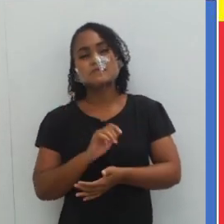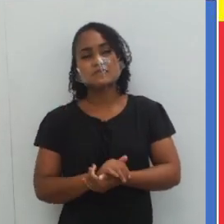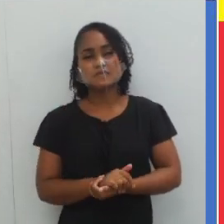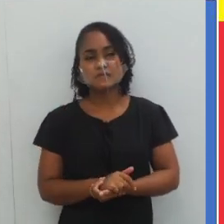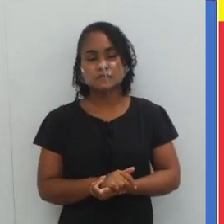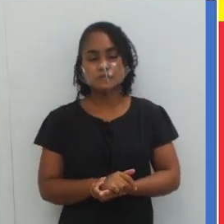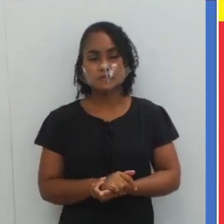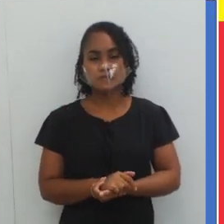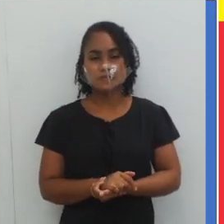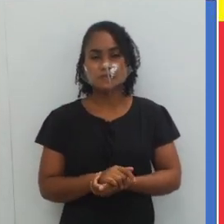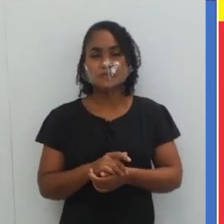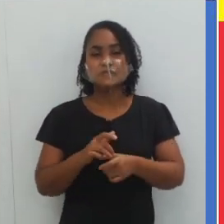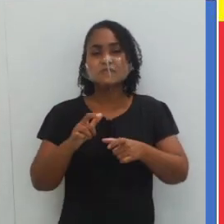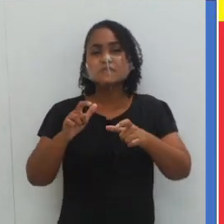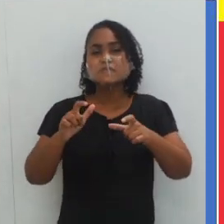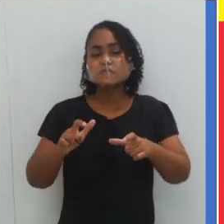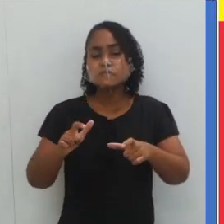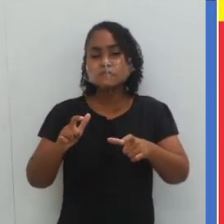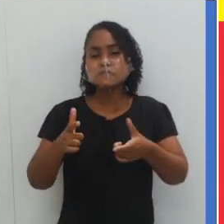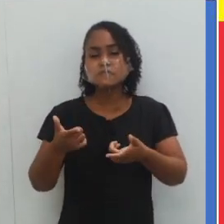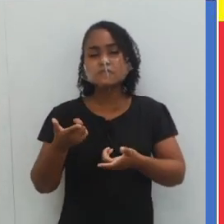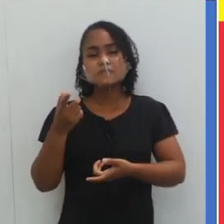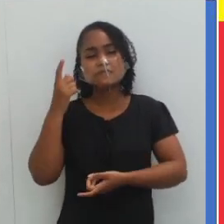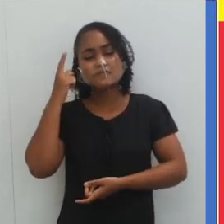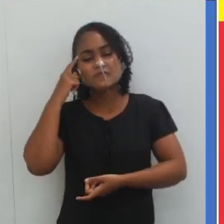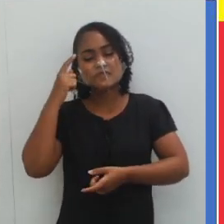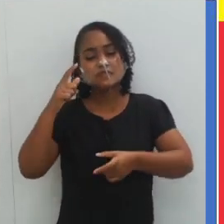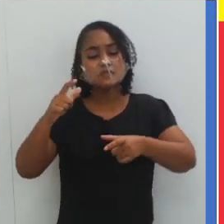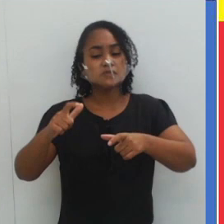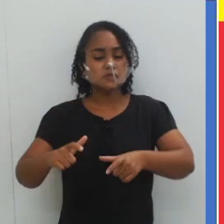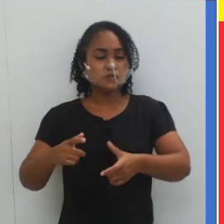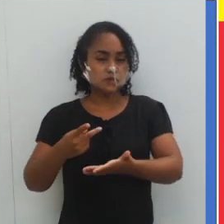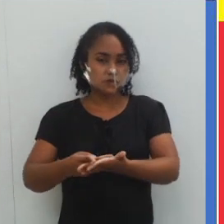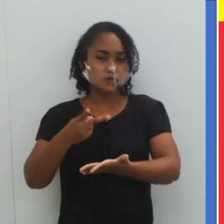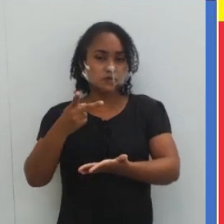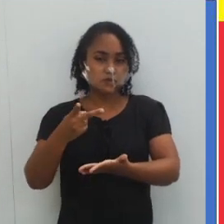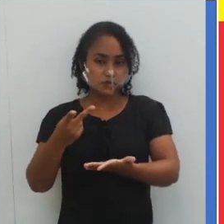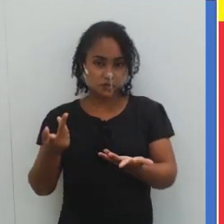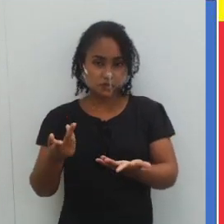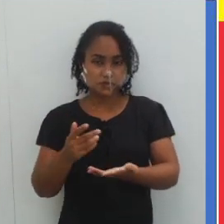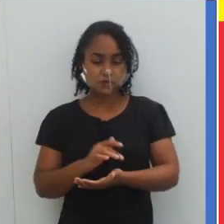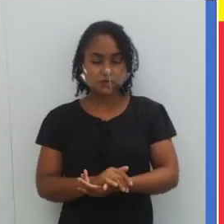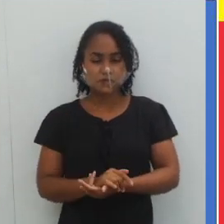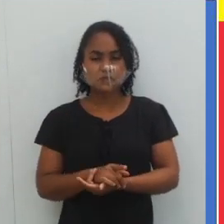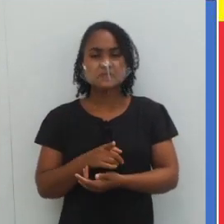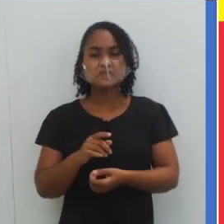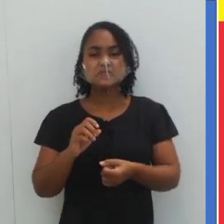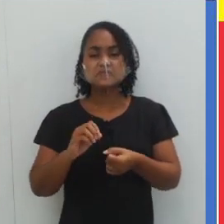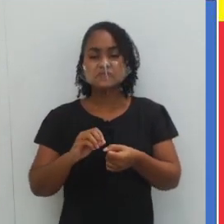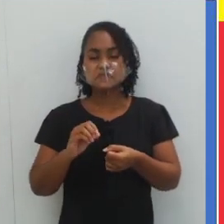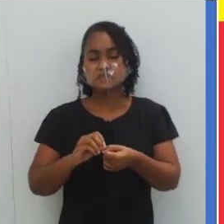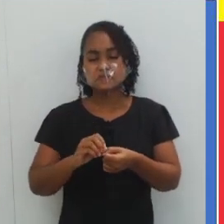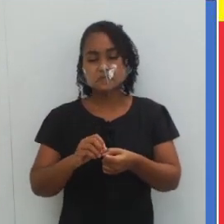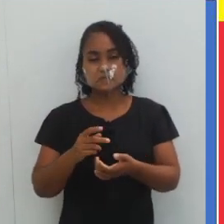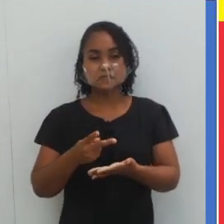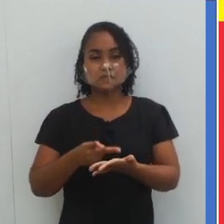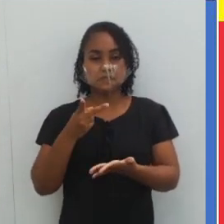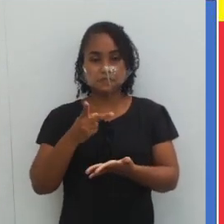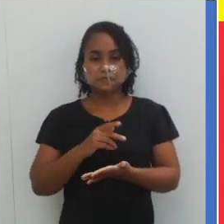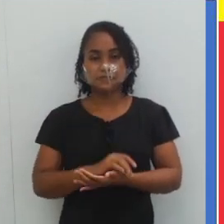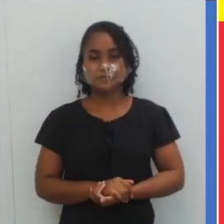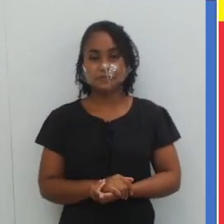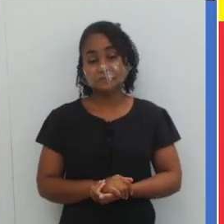Continuous é What were you doing when? O que é que você estava fazendo quando? Quando a outra